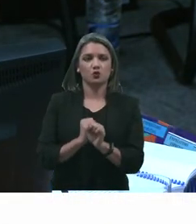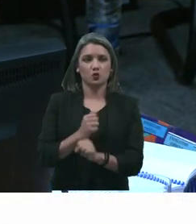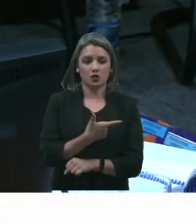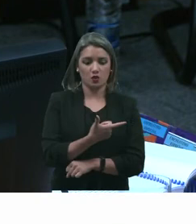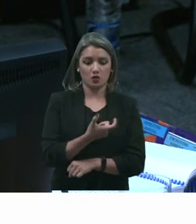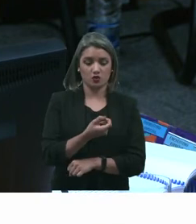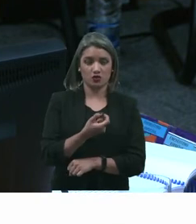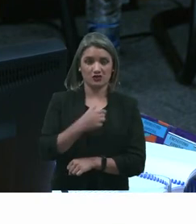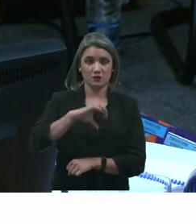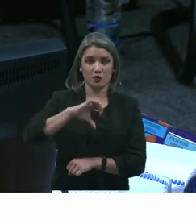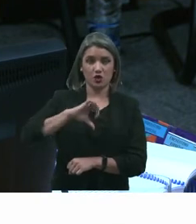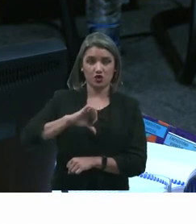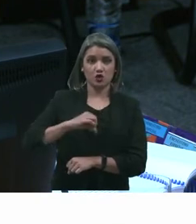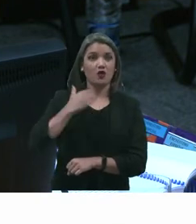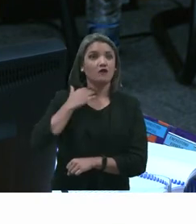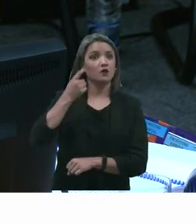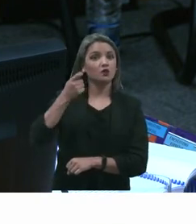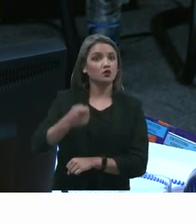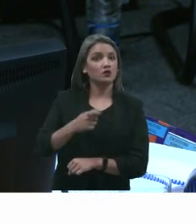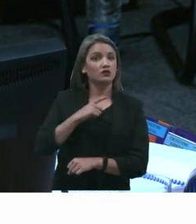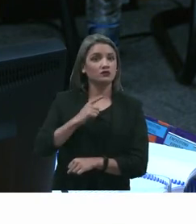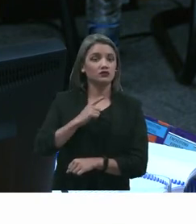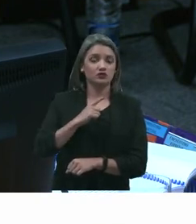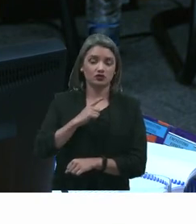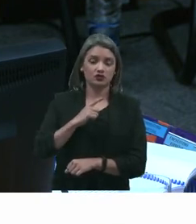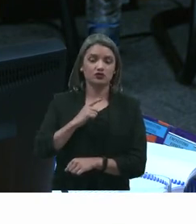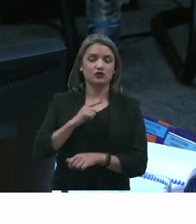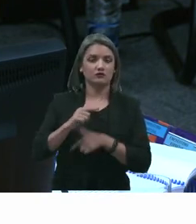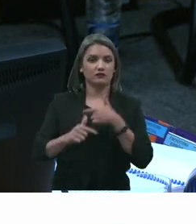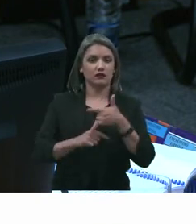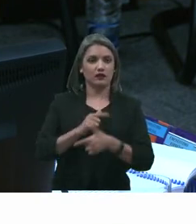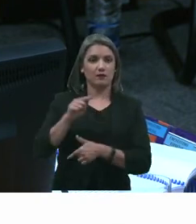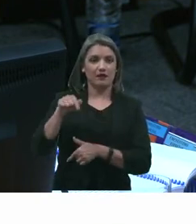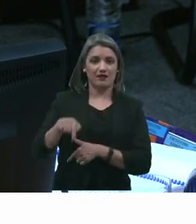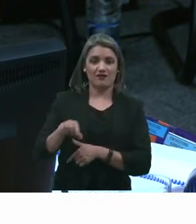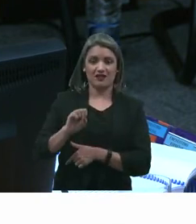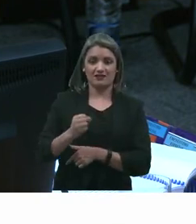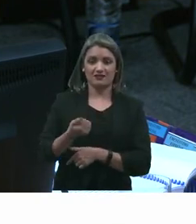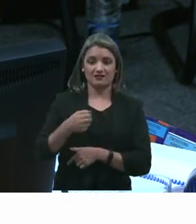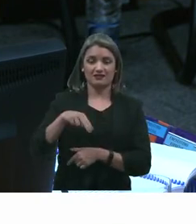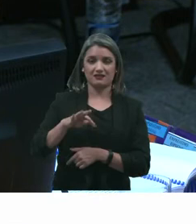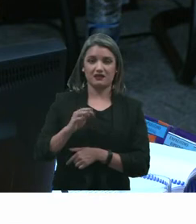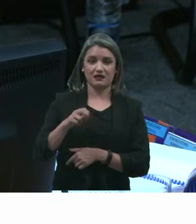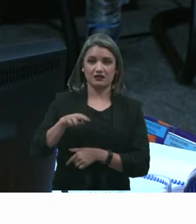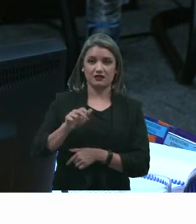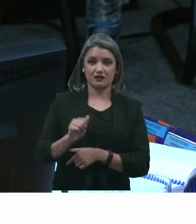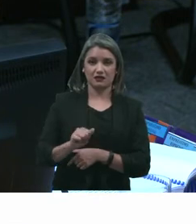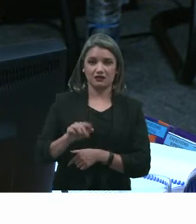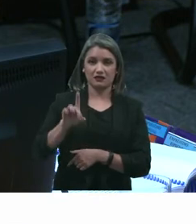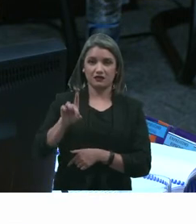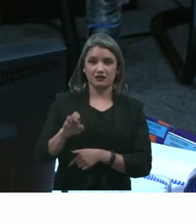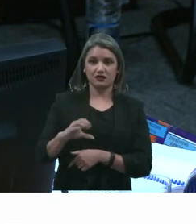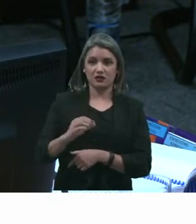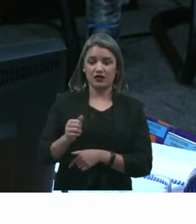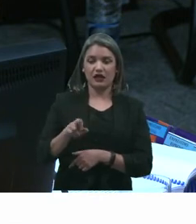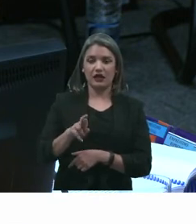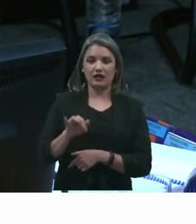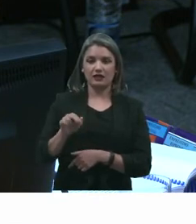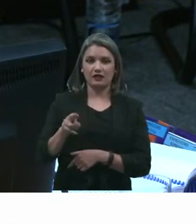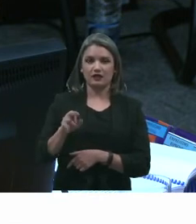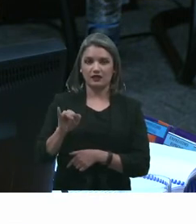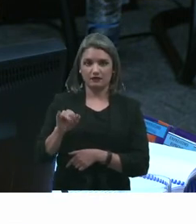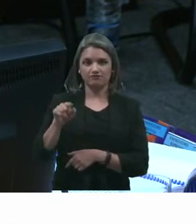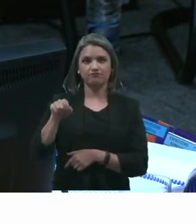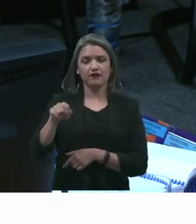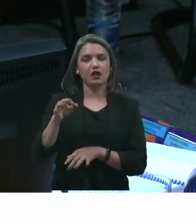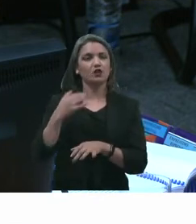o magistrado desempenhava suas funções perante a comarca de Santana de Cariri, na condição de juiz substituto.